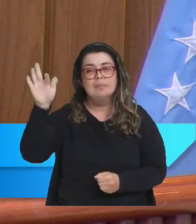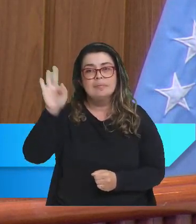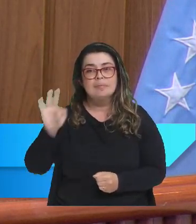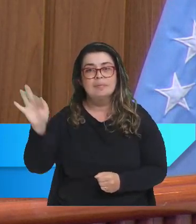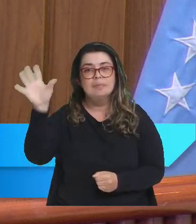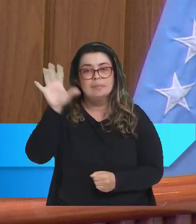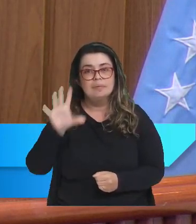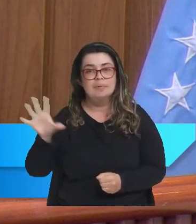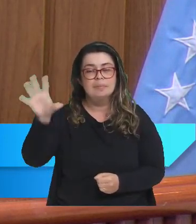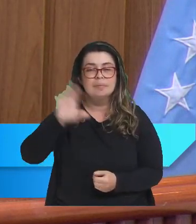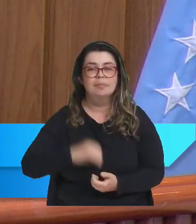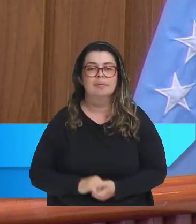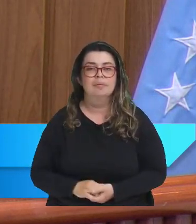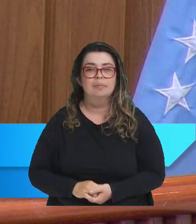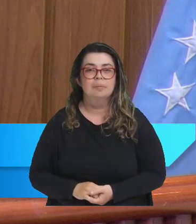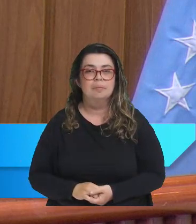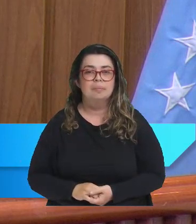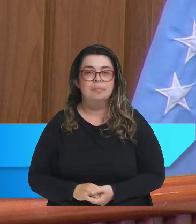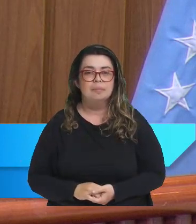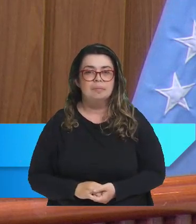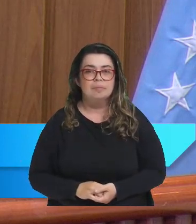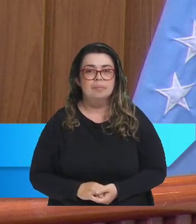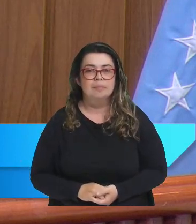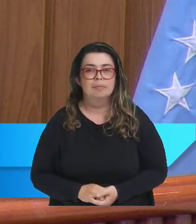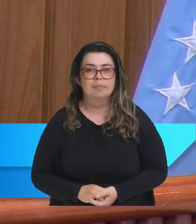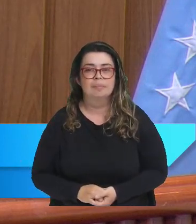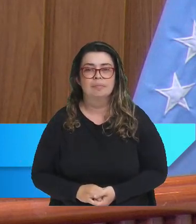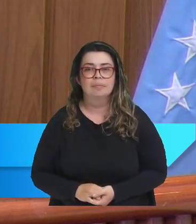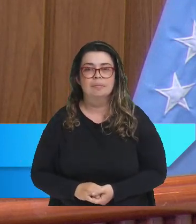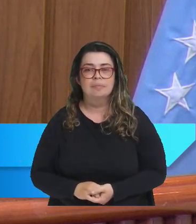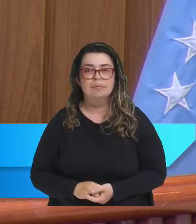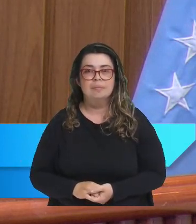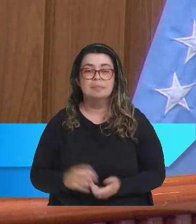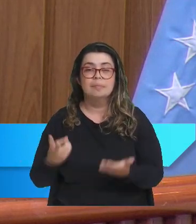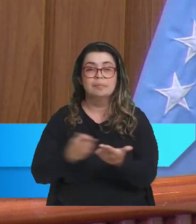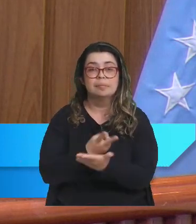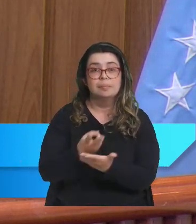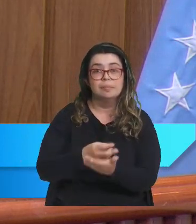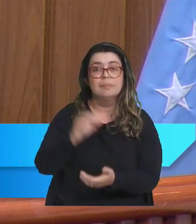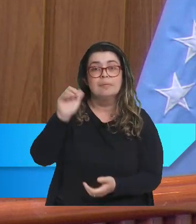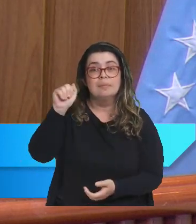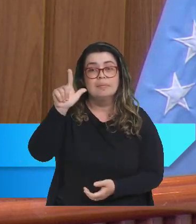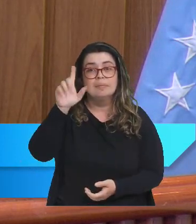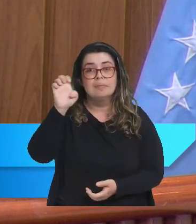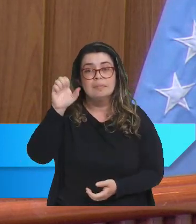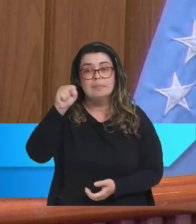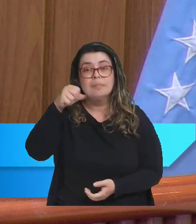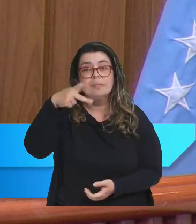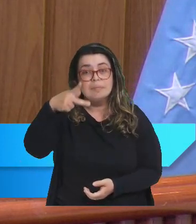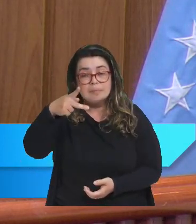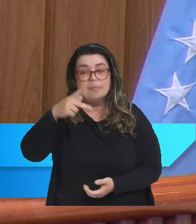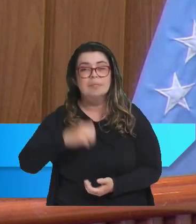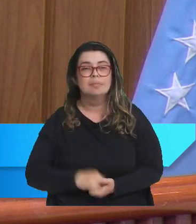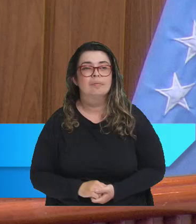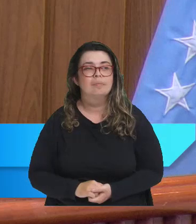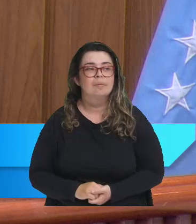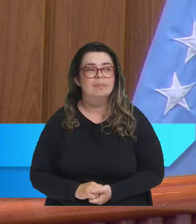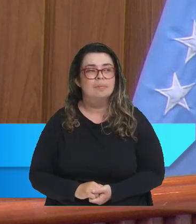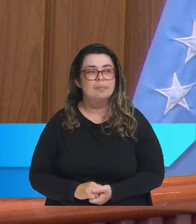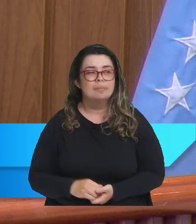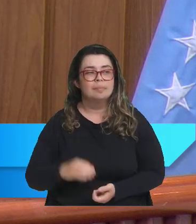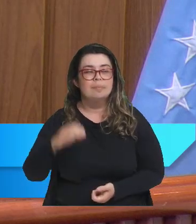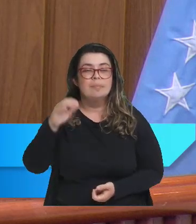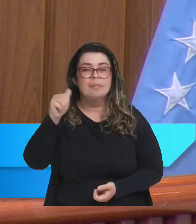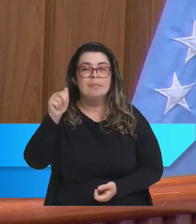ter que buscar lá na LESP. Né? Não é isso, Carlinhos Zé Gotinha? Carlinhos Zé Gotinha foi gigante